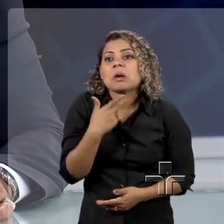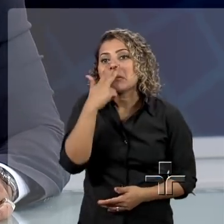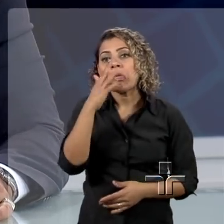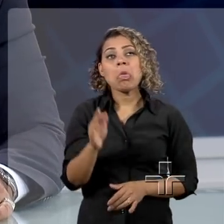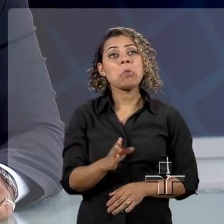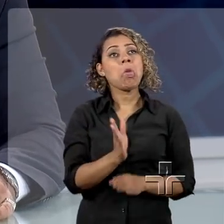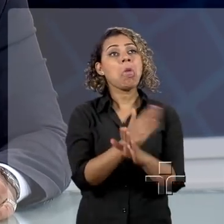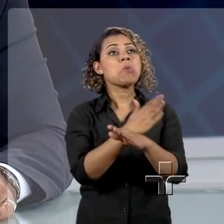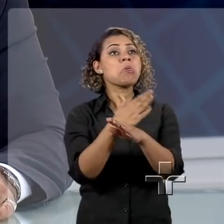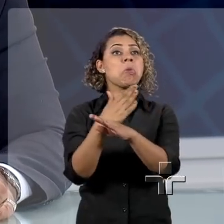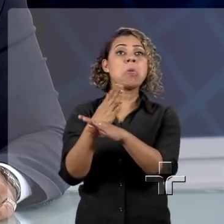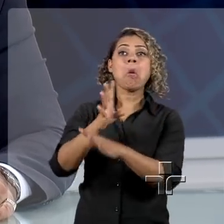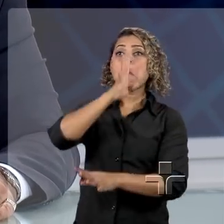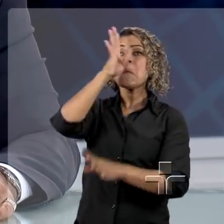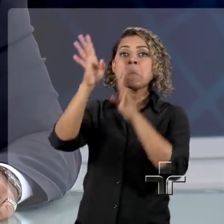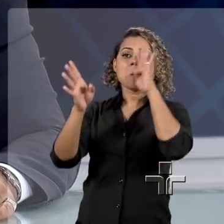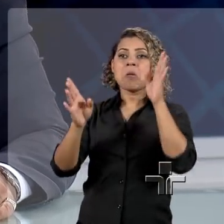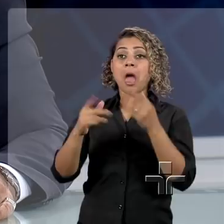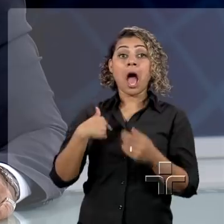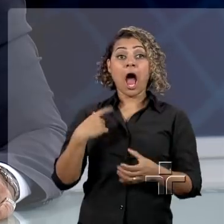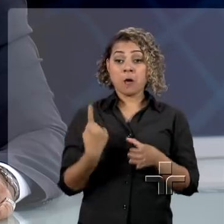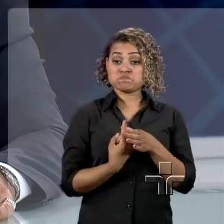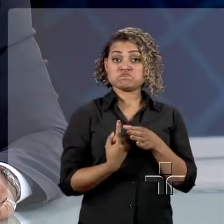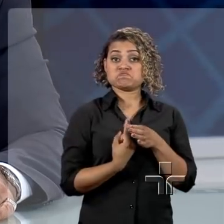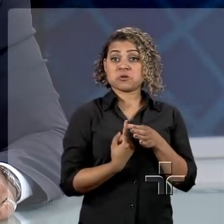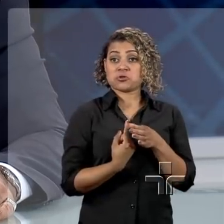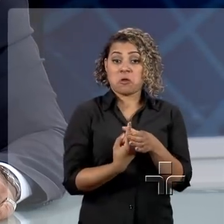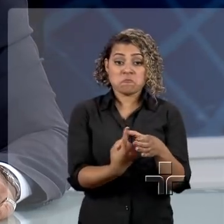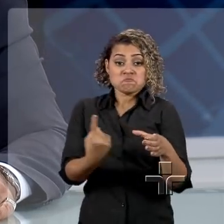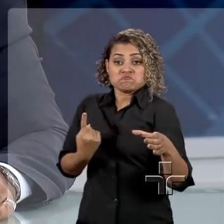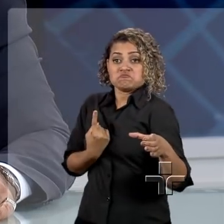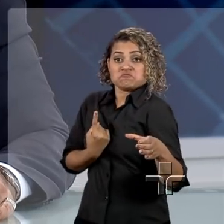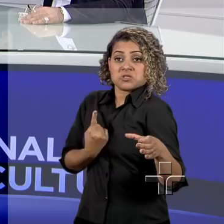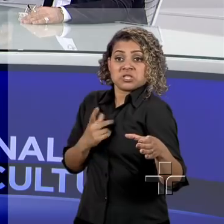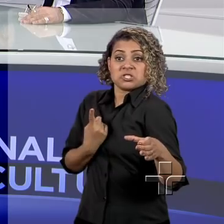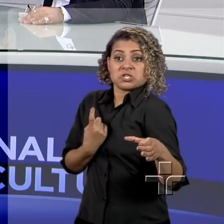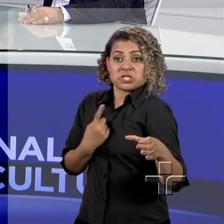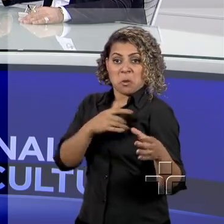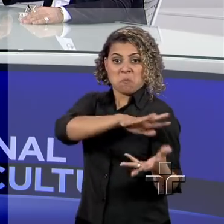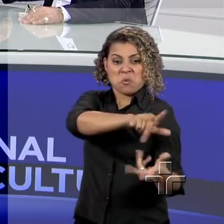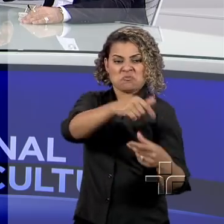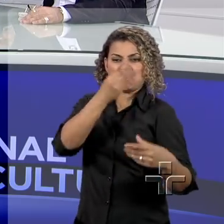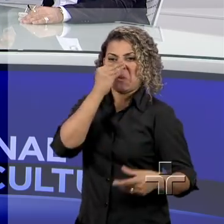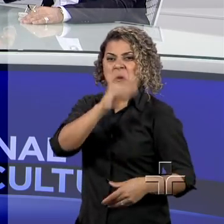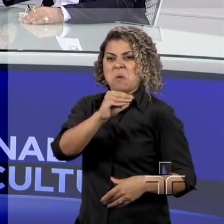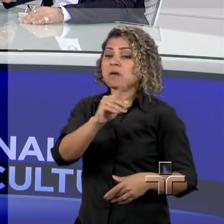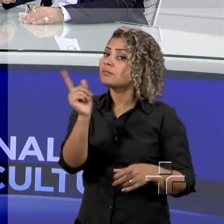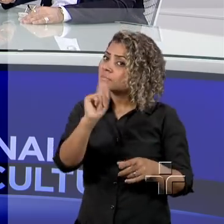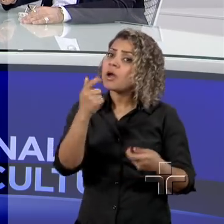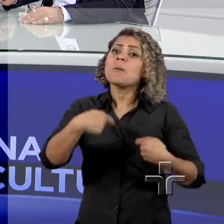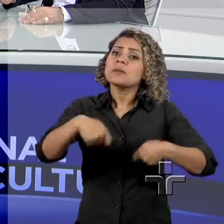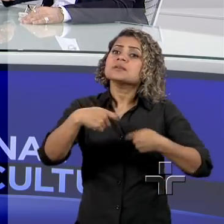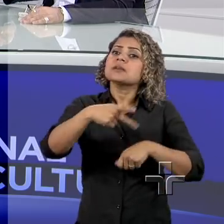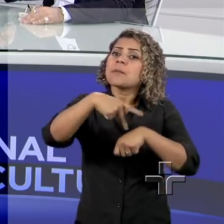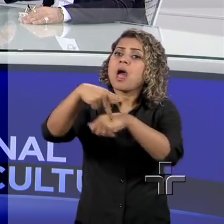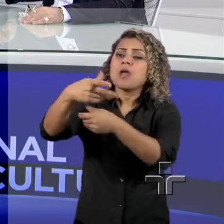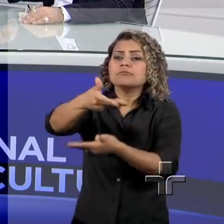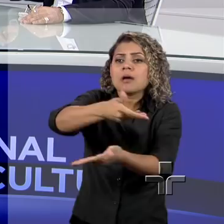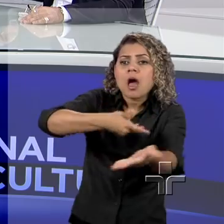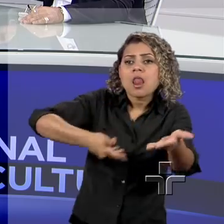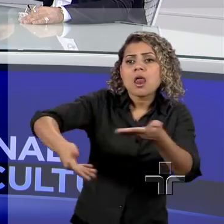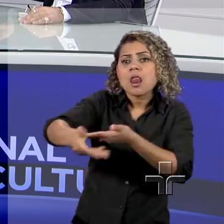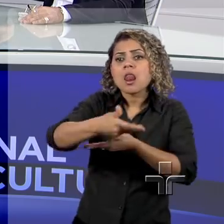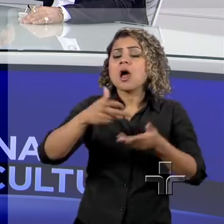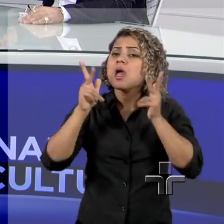tacanha, nem se isolar do mundo. Tem que dialogar com os demais países. Essa questão do Cesare